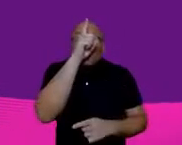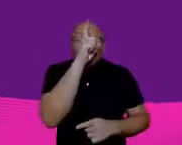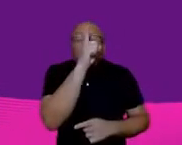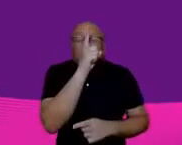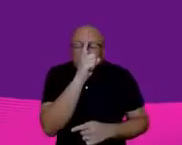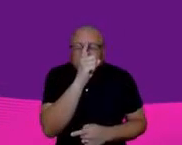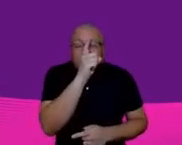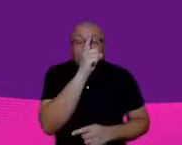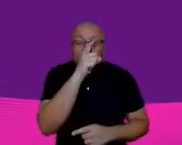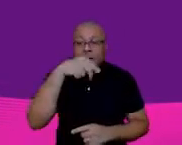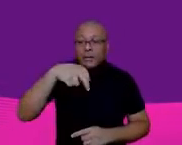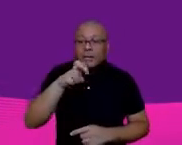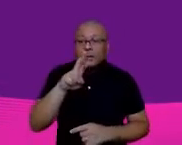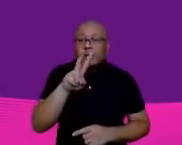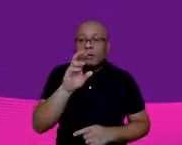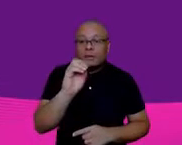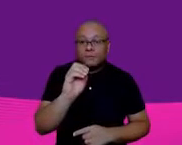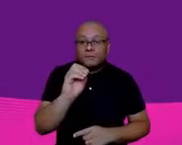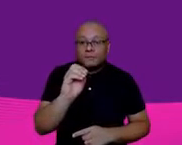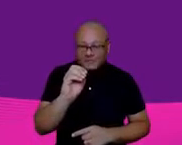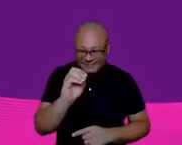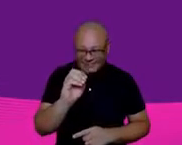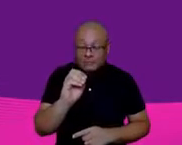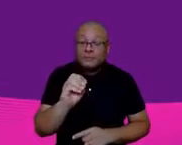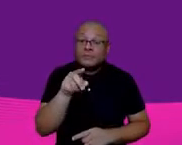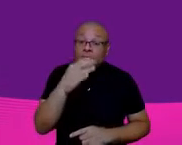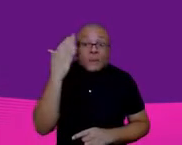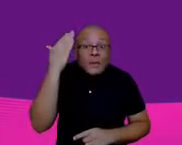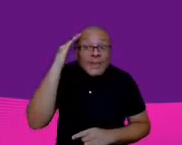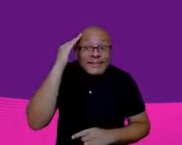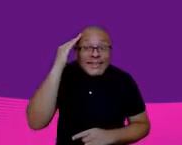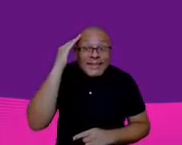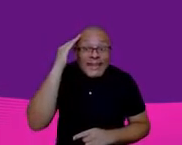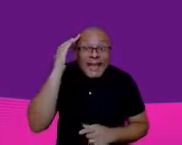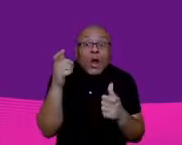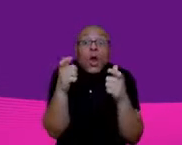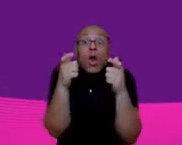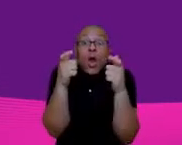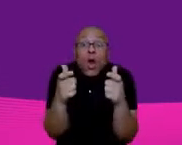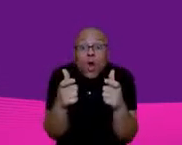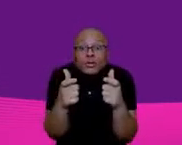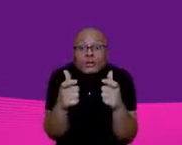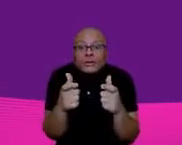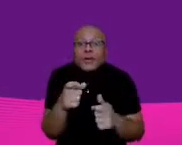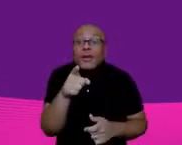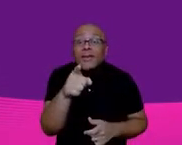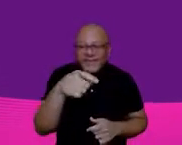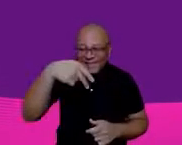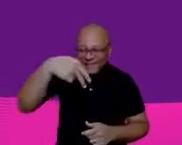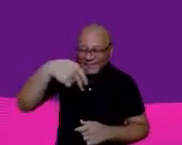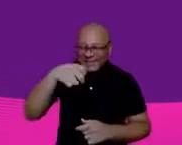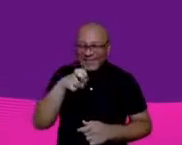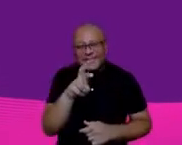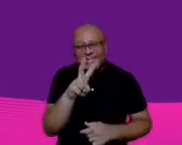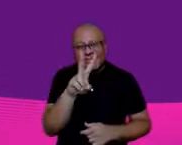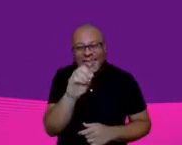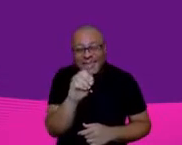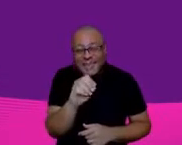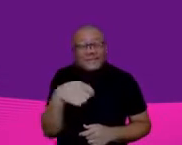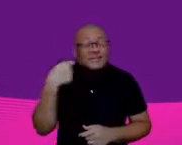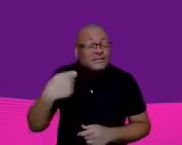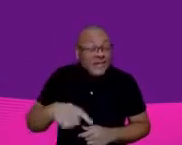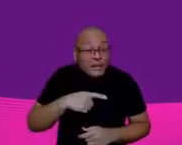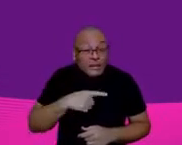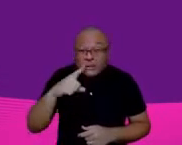aparecem na cirurgia. Mas é para você entender aonde esses nervos estão passando. E eu preciso acertar no círculo